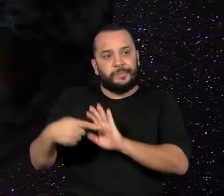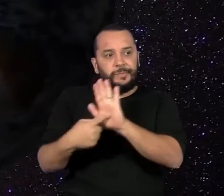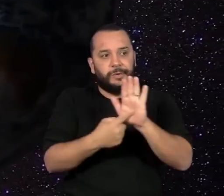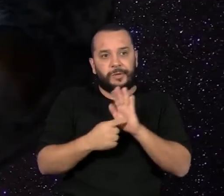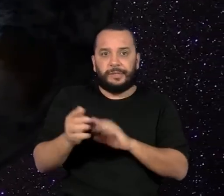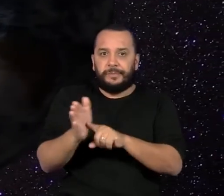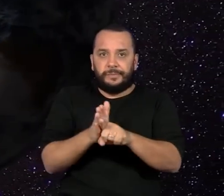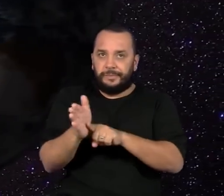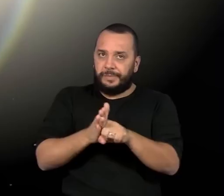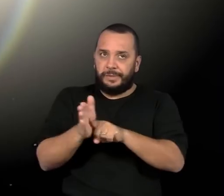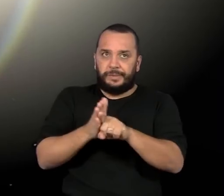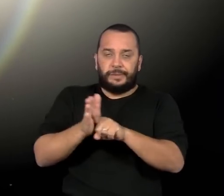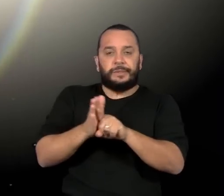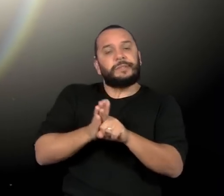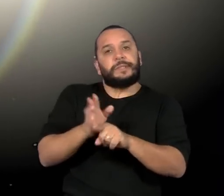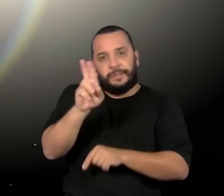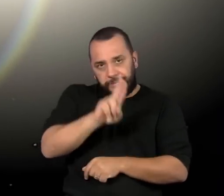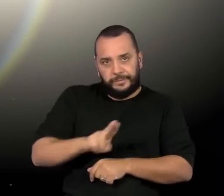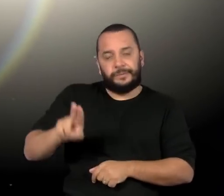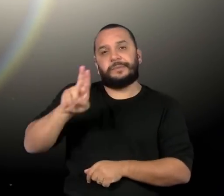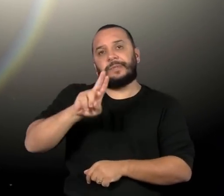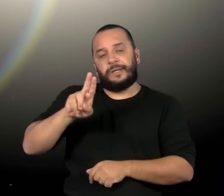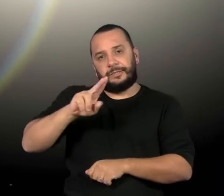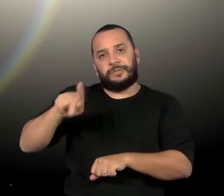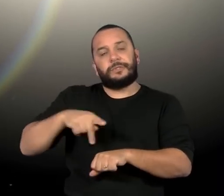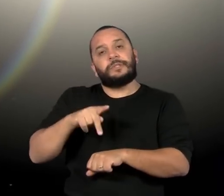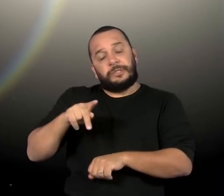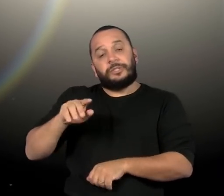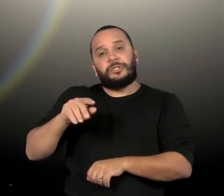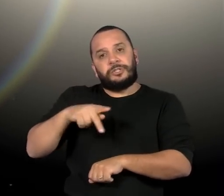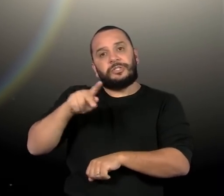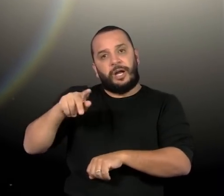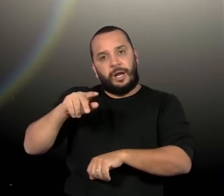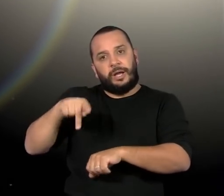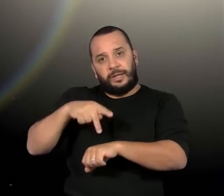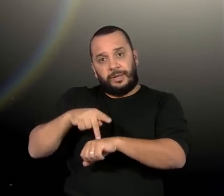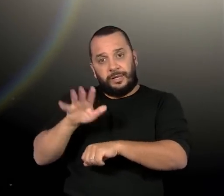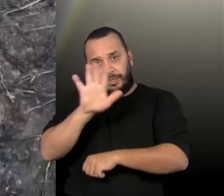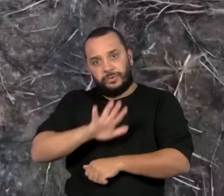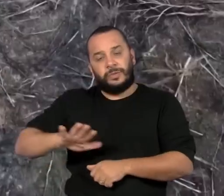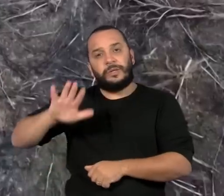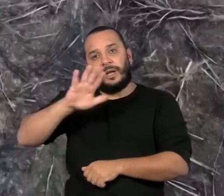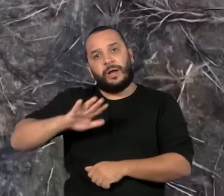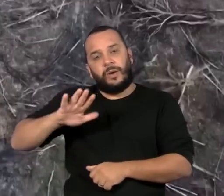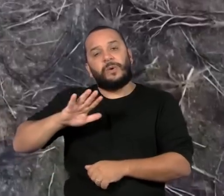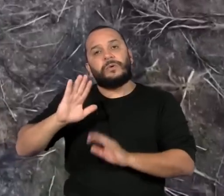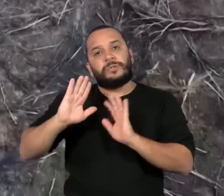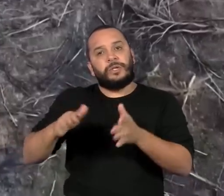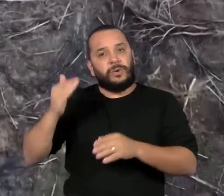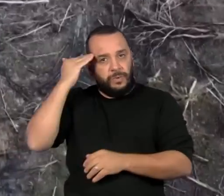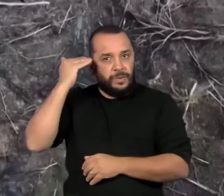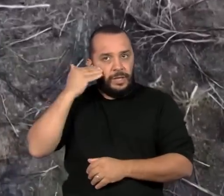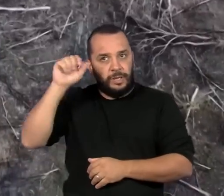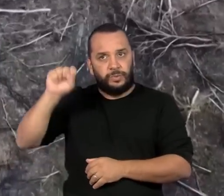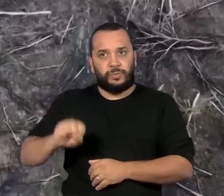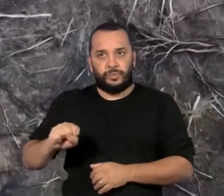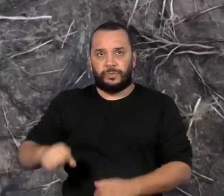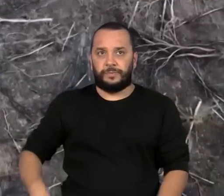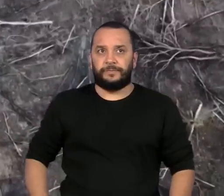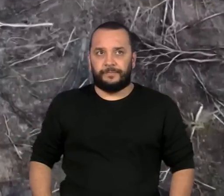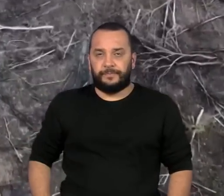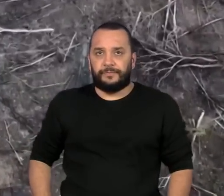revela estudo feito na Universidade Nacional de Seul, na Coreia do Sul. O mundo perdeu